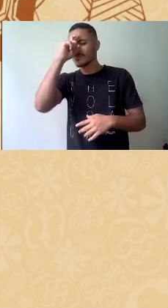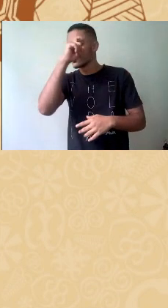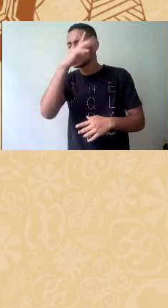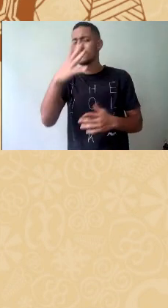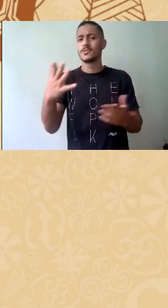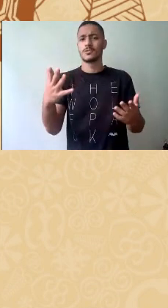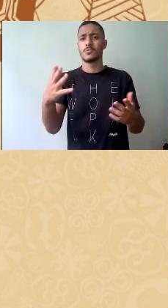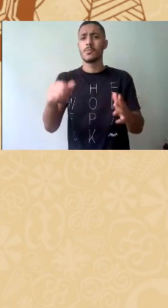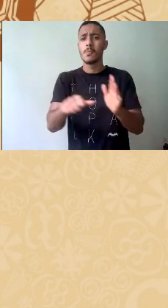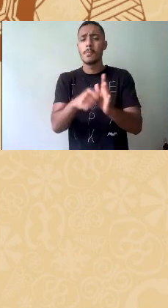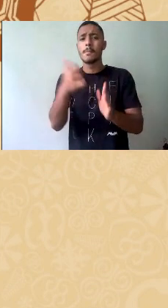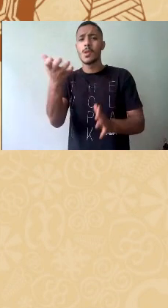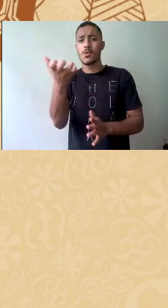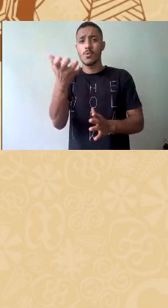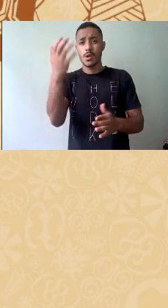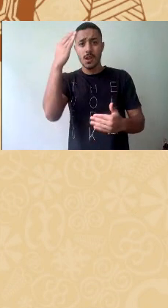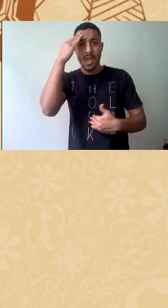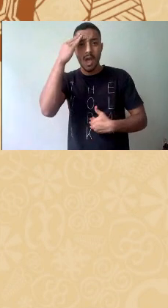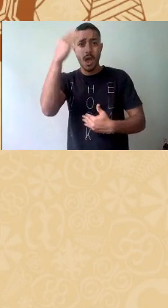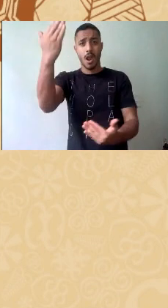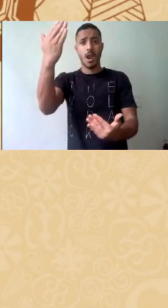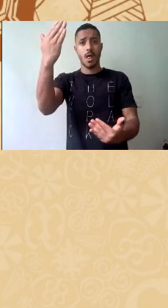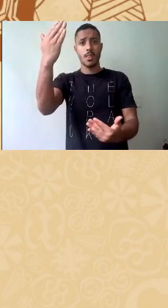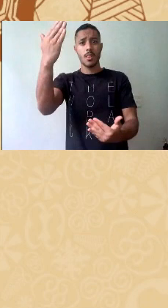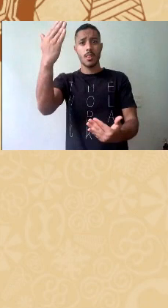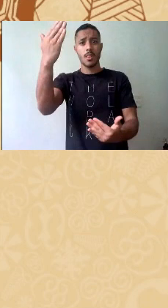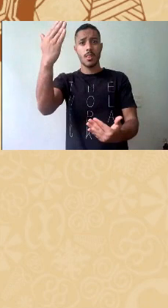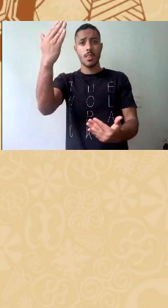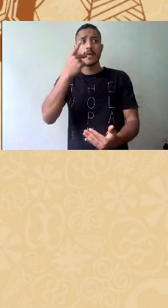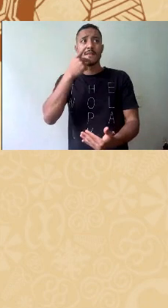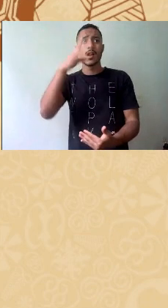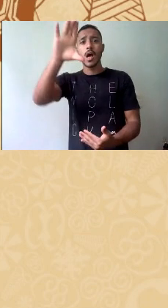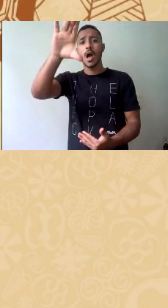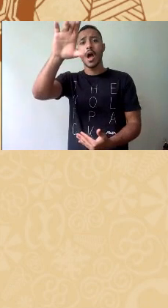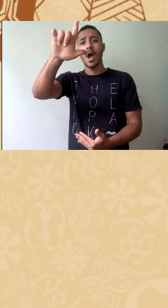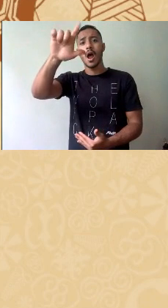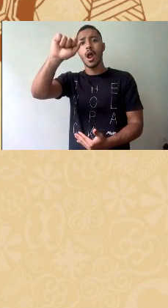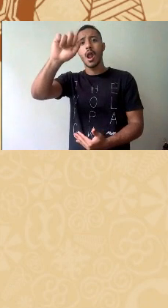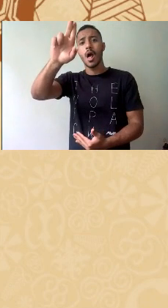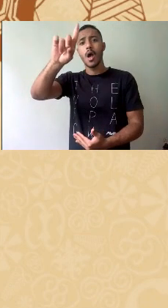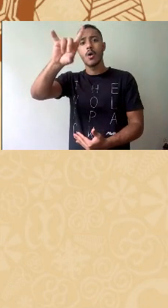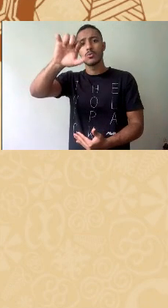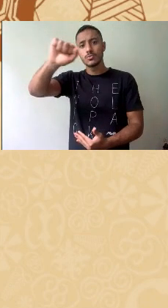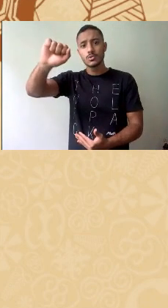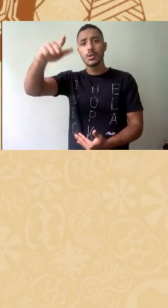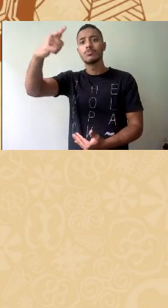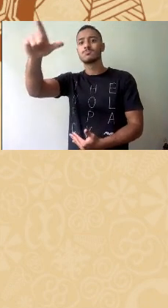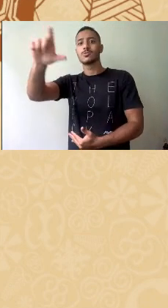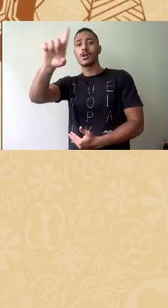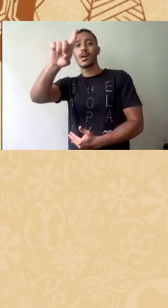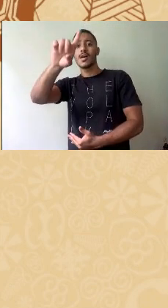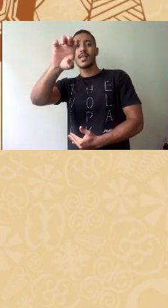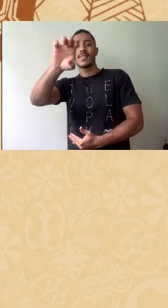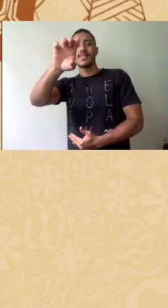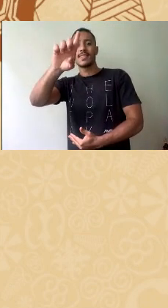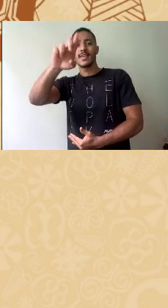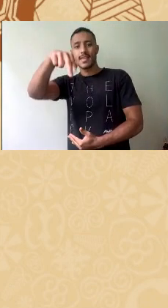queria agradecer muito a fala da Cláudia, do Rubenilson. É